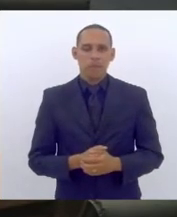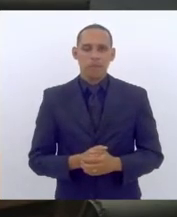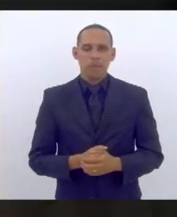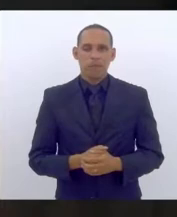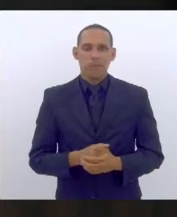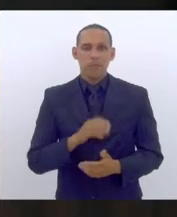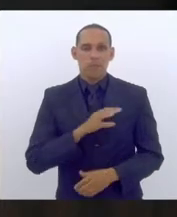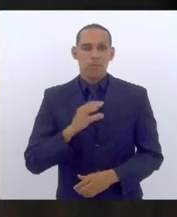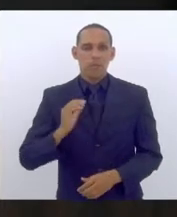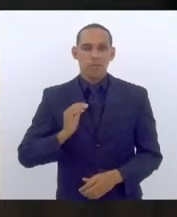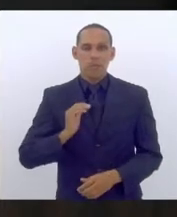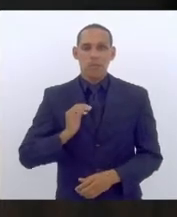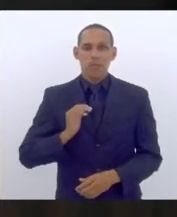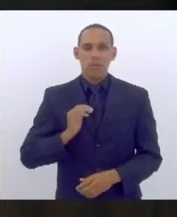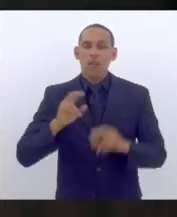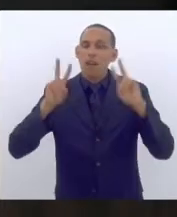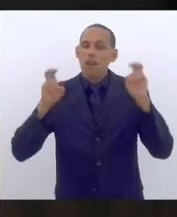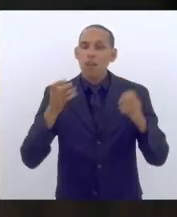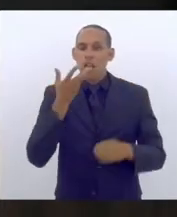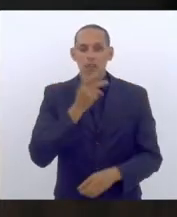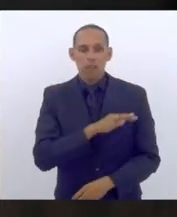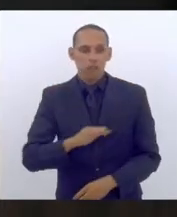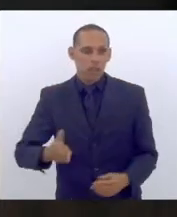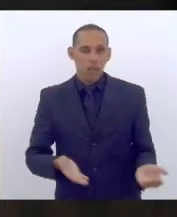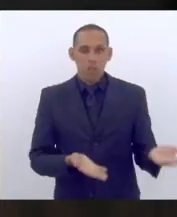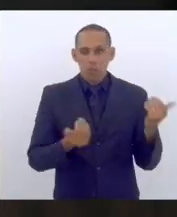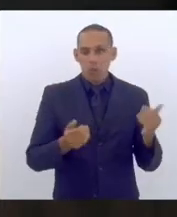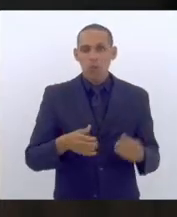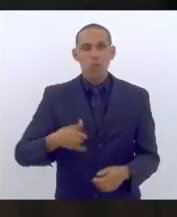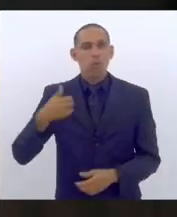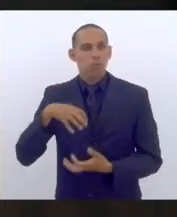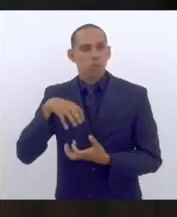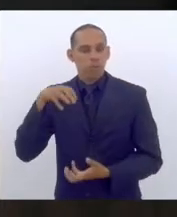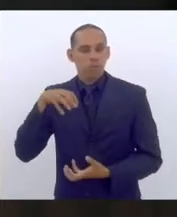pela comissão de ação da Criança e Adolescente do idoso